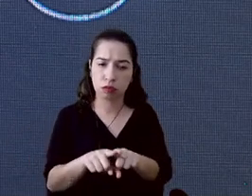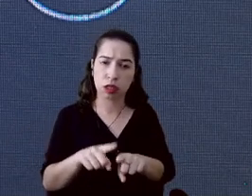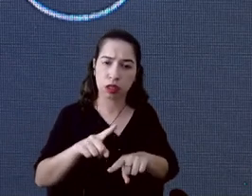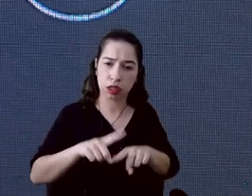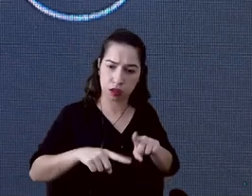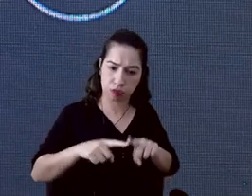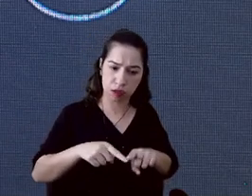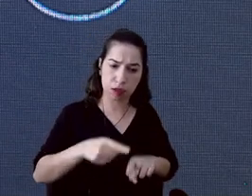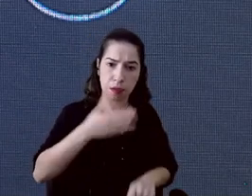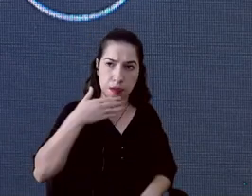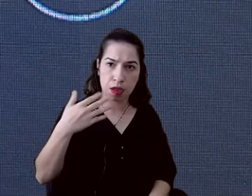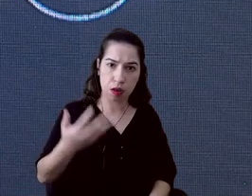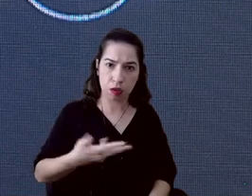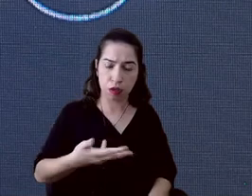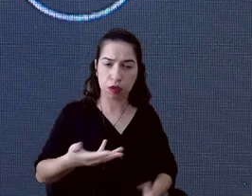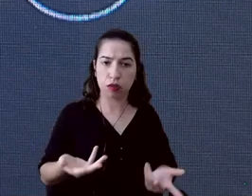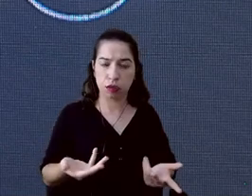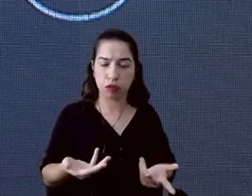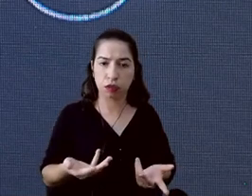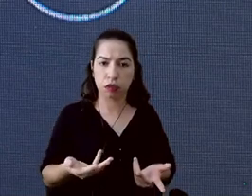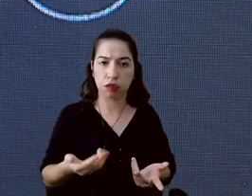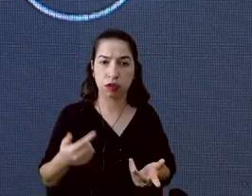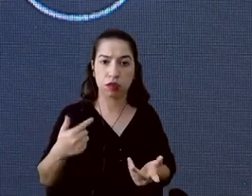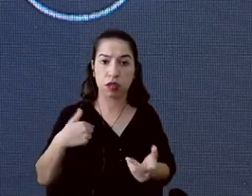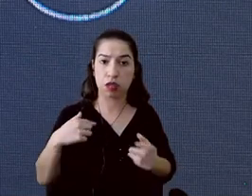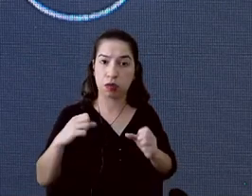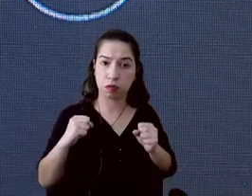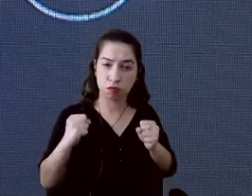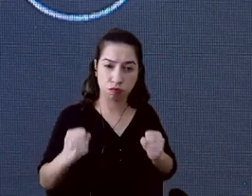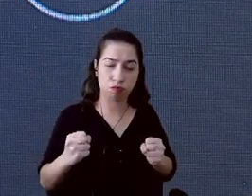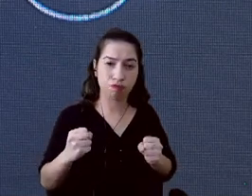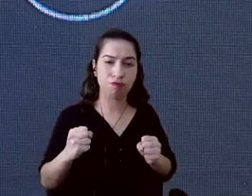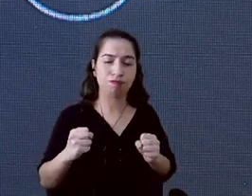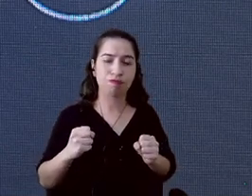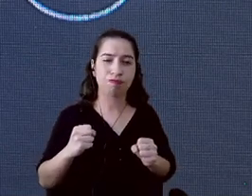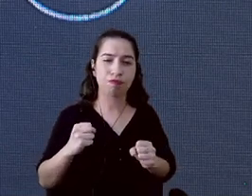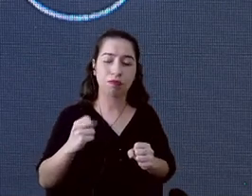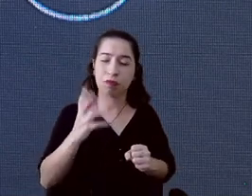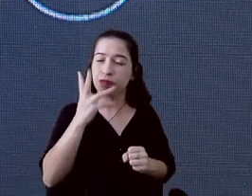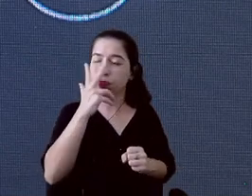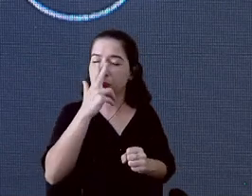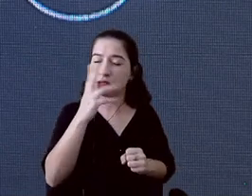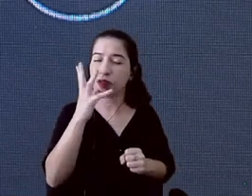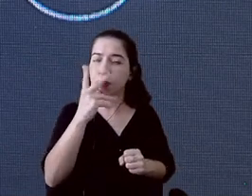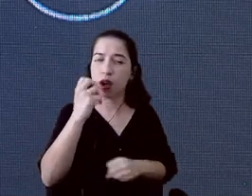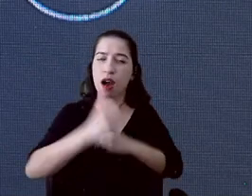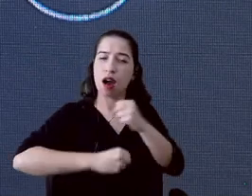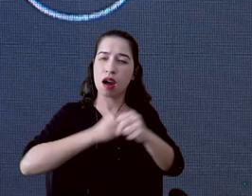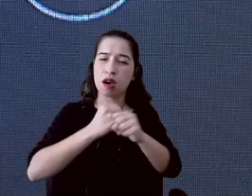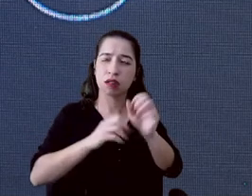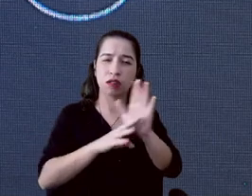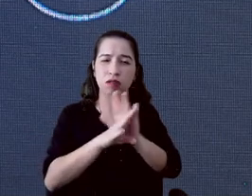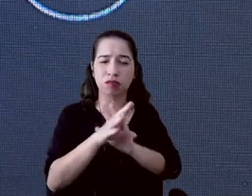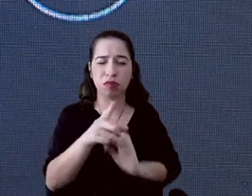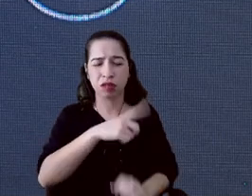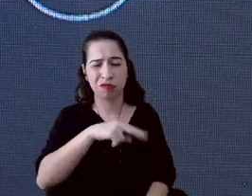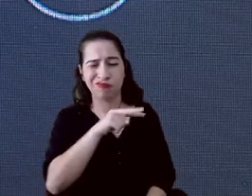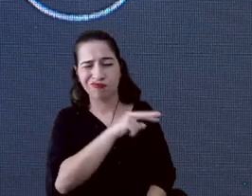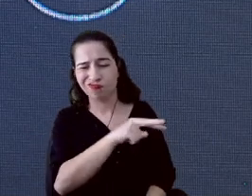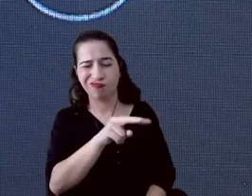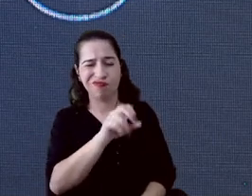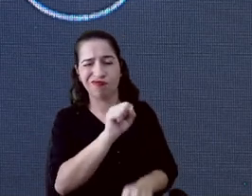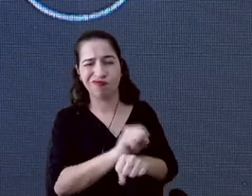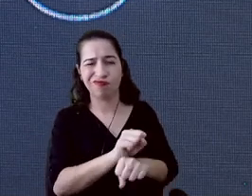mais eficientemente e para eu chegar nessa escala para precisar vou levar anos então assim a gente olhou para tudo isso continuou falou Poxa a gente